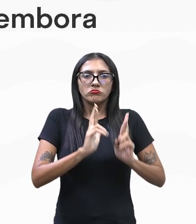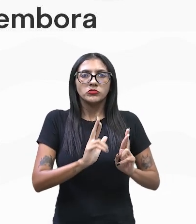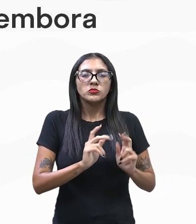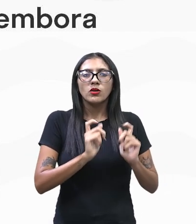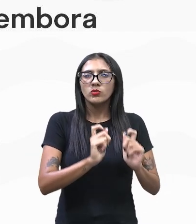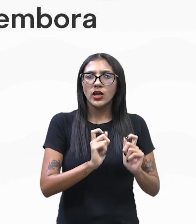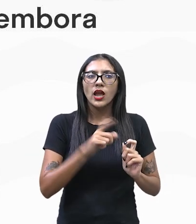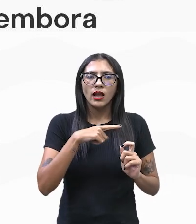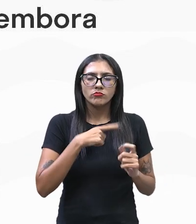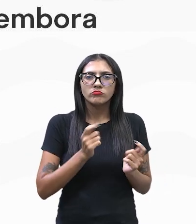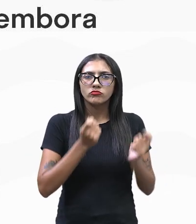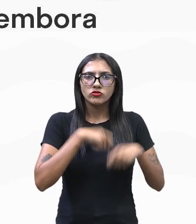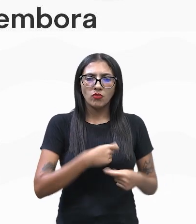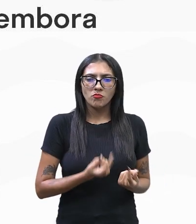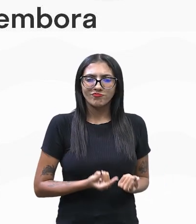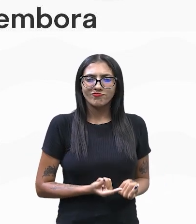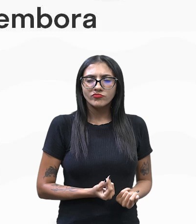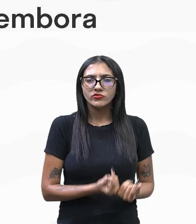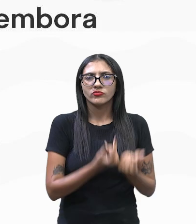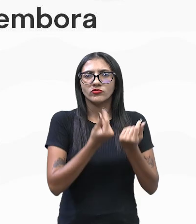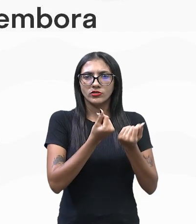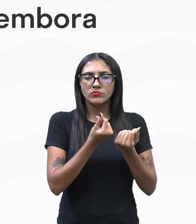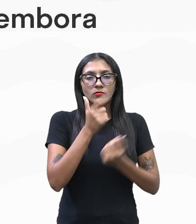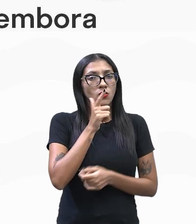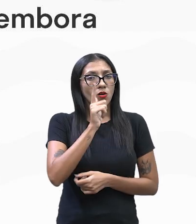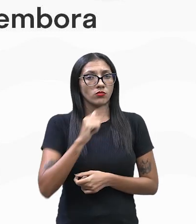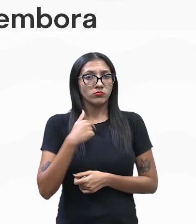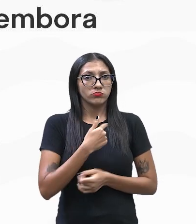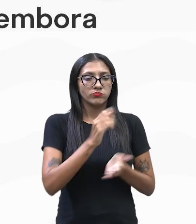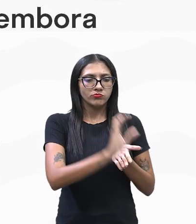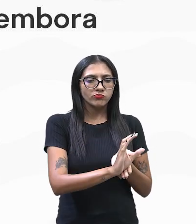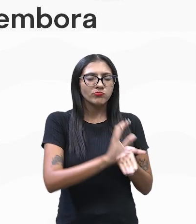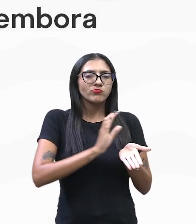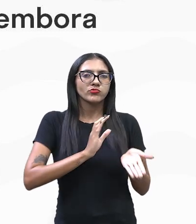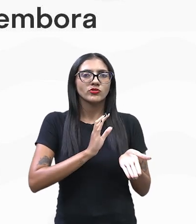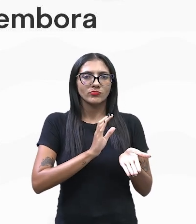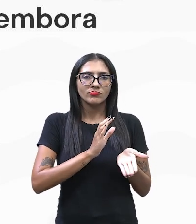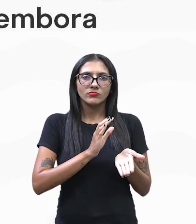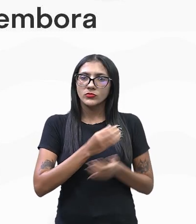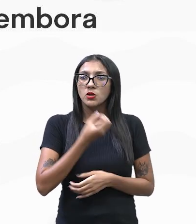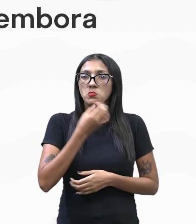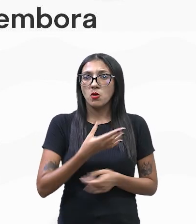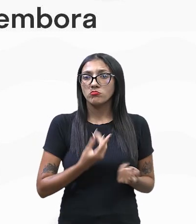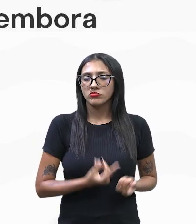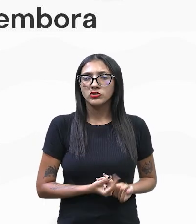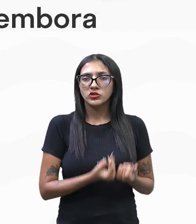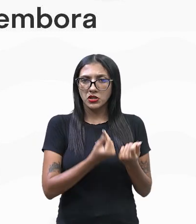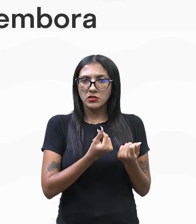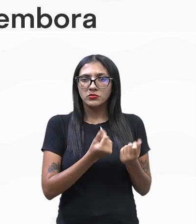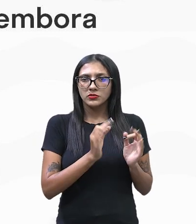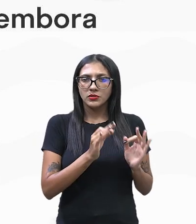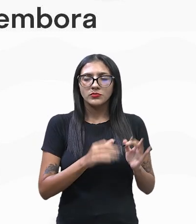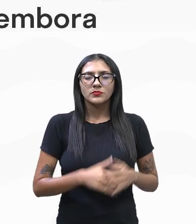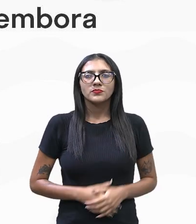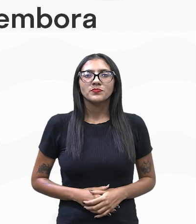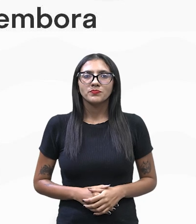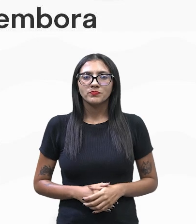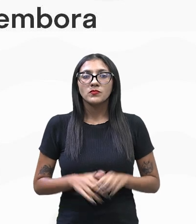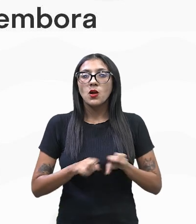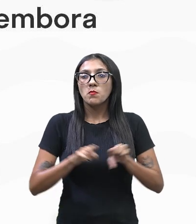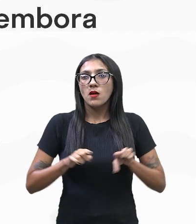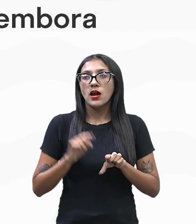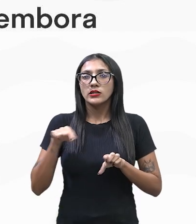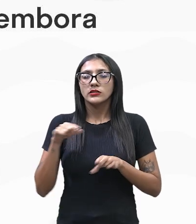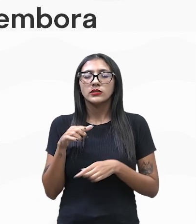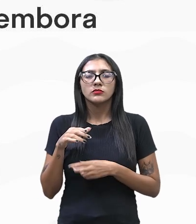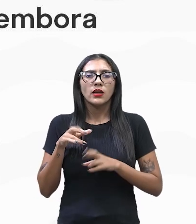gere lucro, né, que ele me traga esse retorno significativo financeiramente falando. Mas o